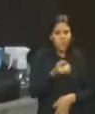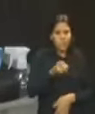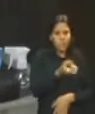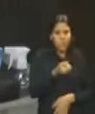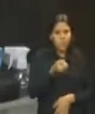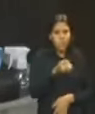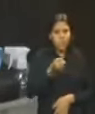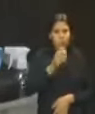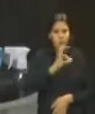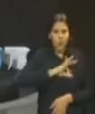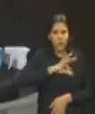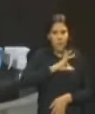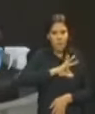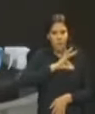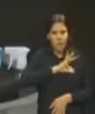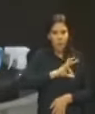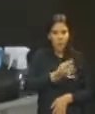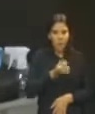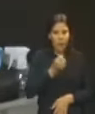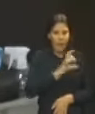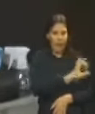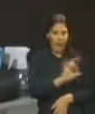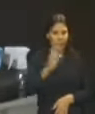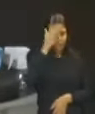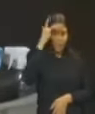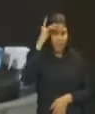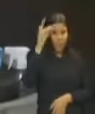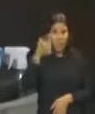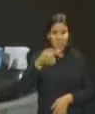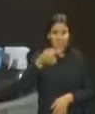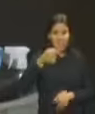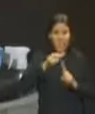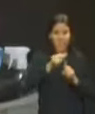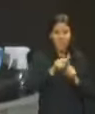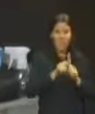e preço fixo, de no mínimo 7 meses.